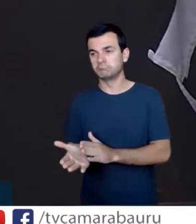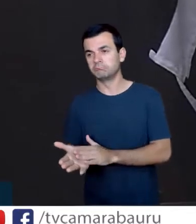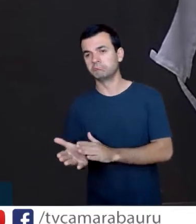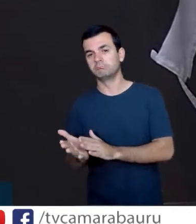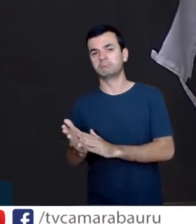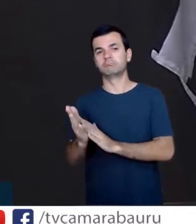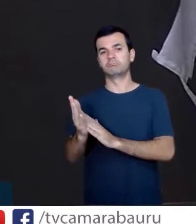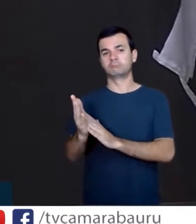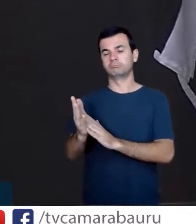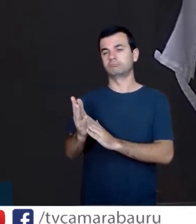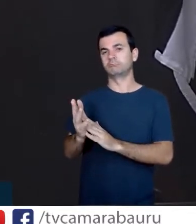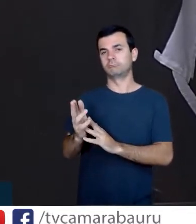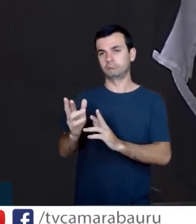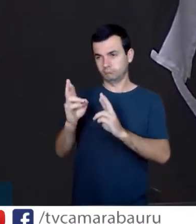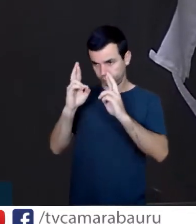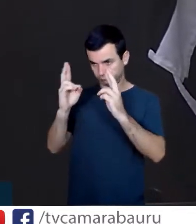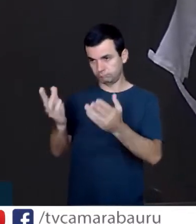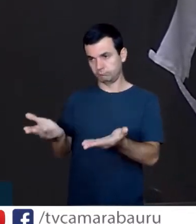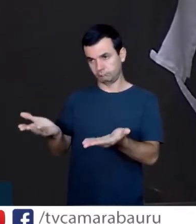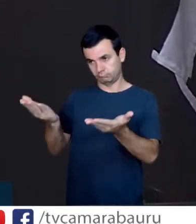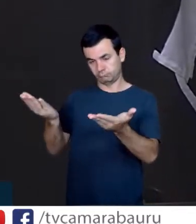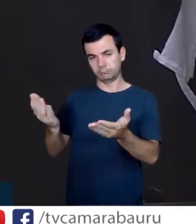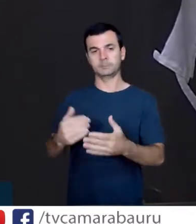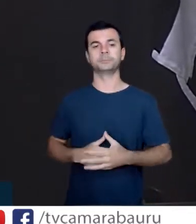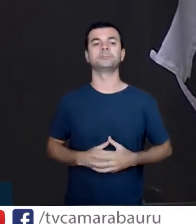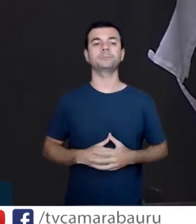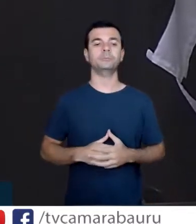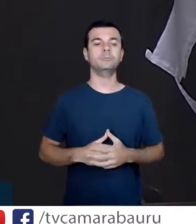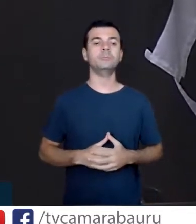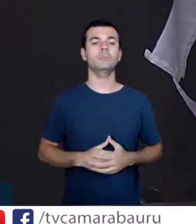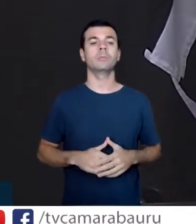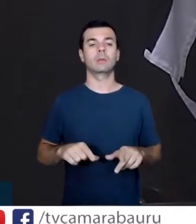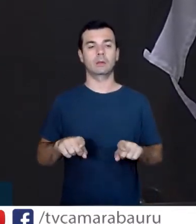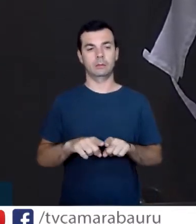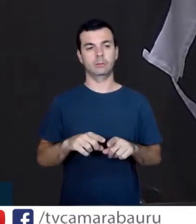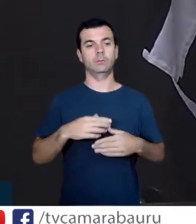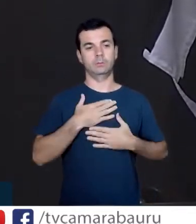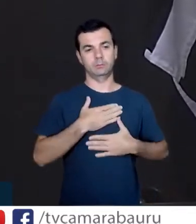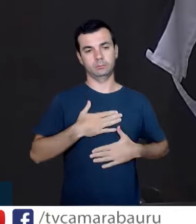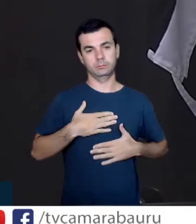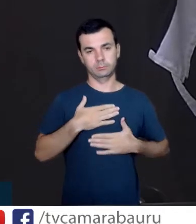todas. Eu também gostaria, senhor presidente,